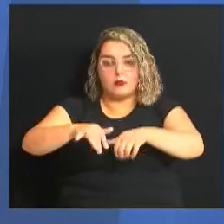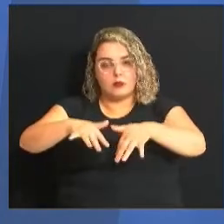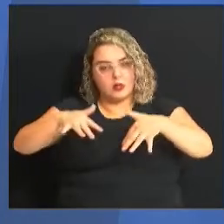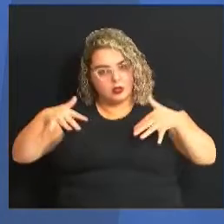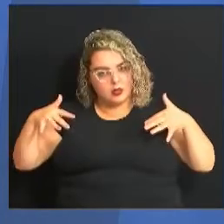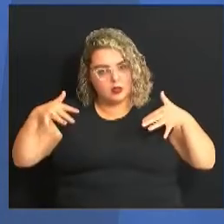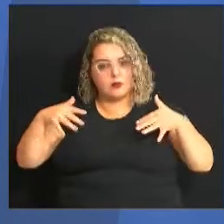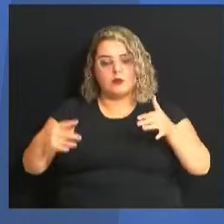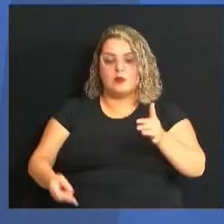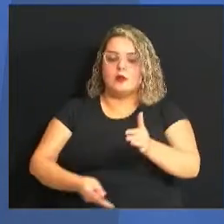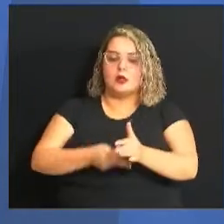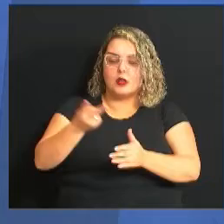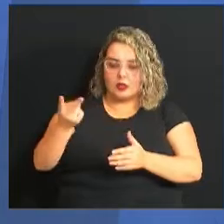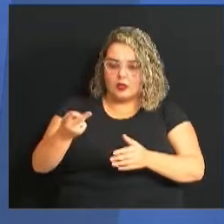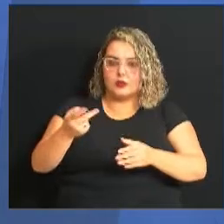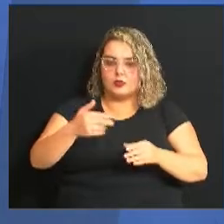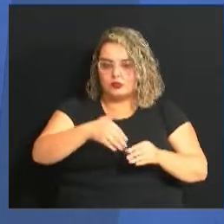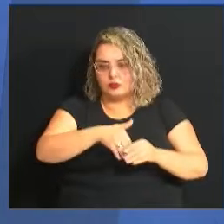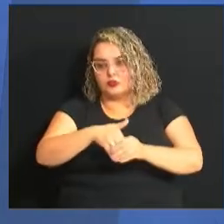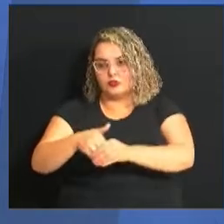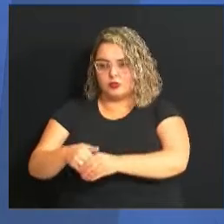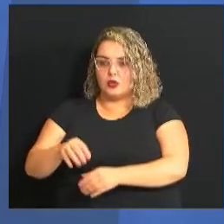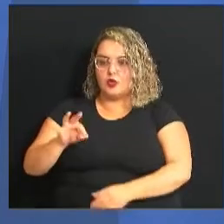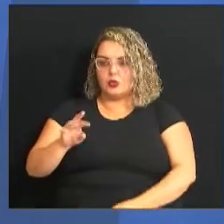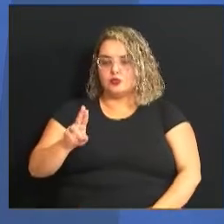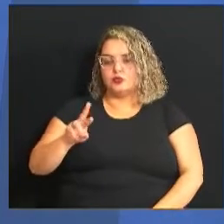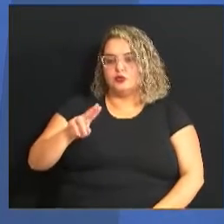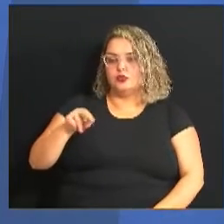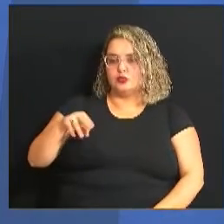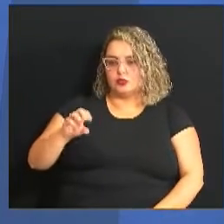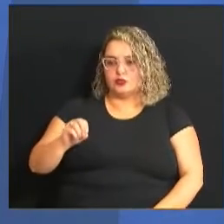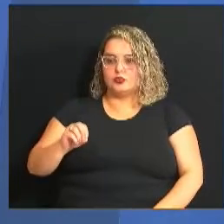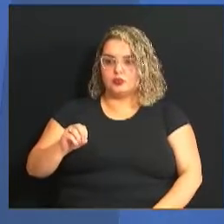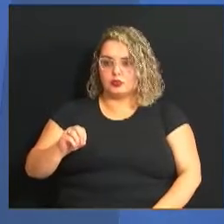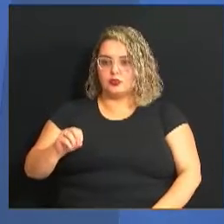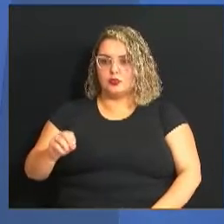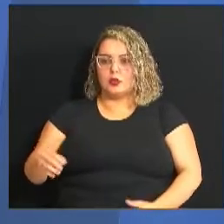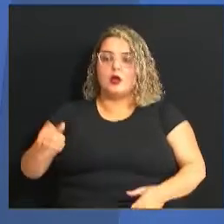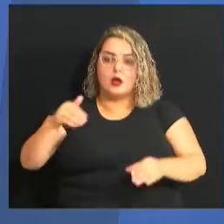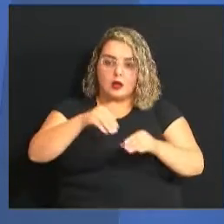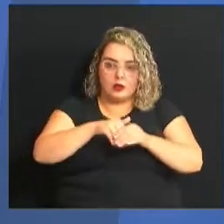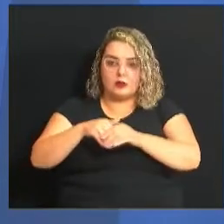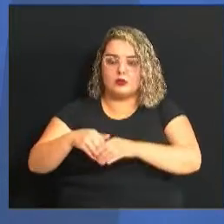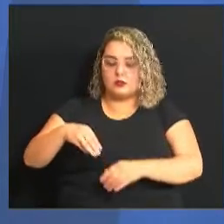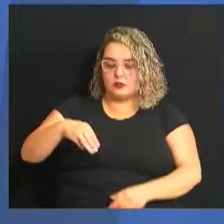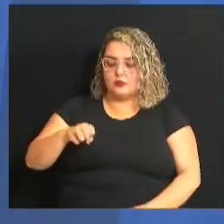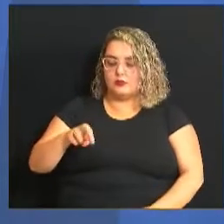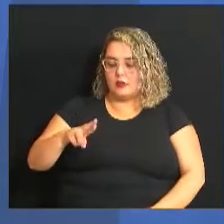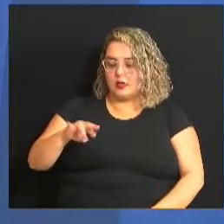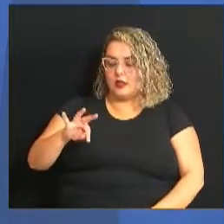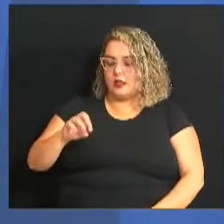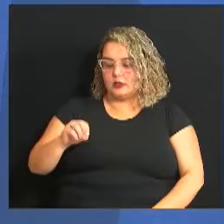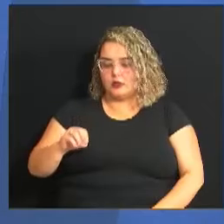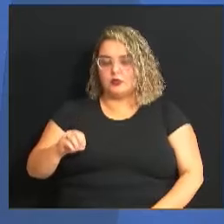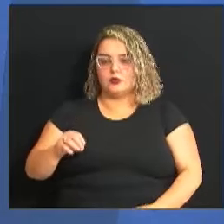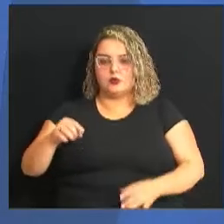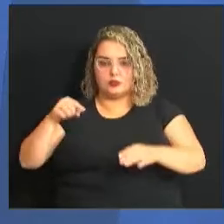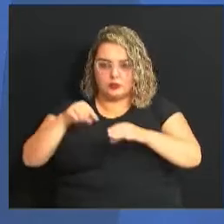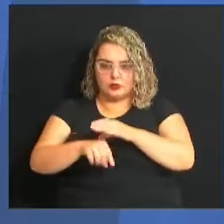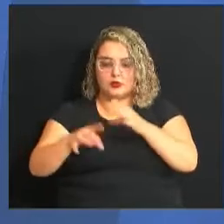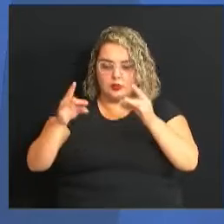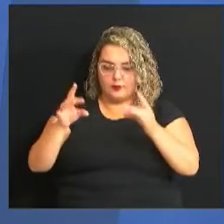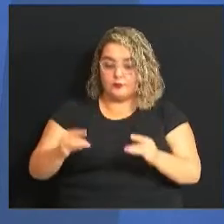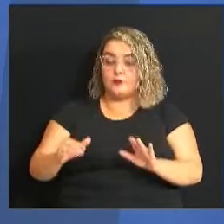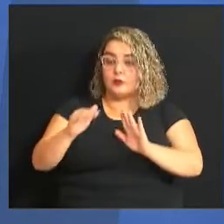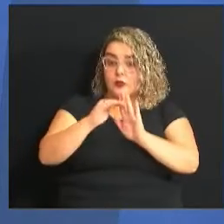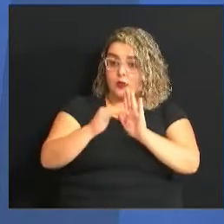um segundo turno de votação, ou seja, a votação do mérito. E, claro, a pauta completa, com o